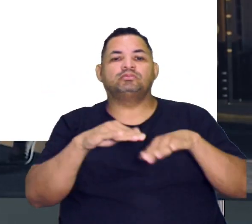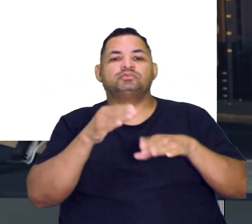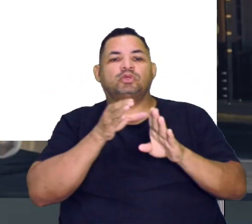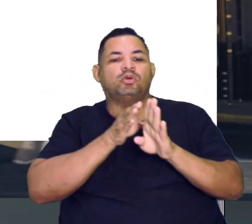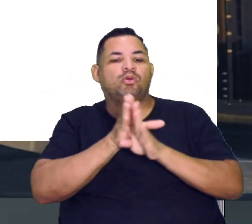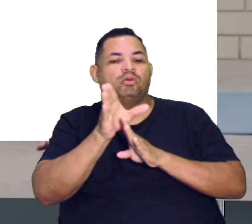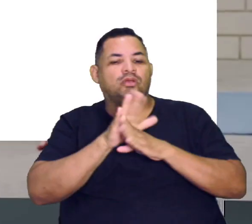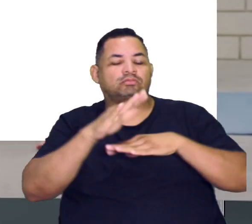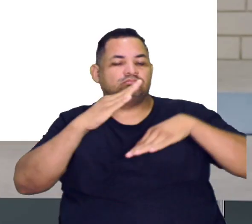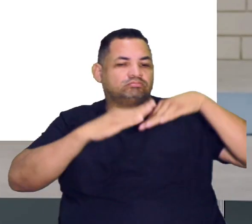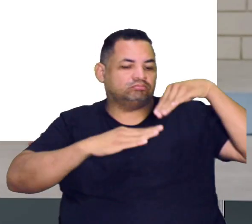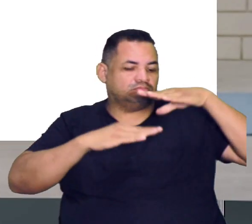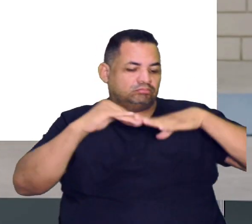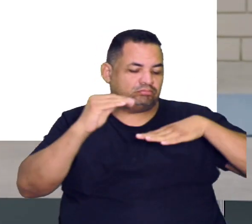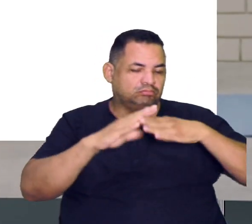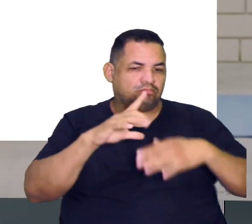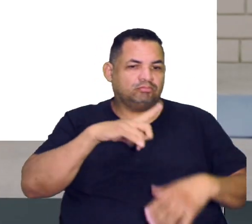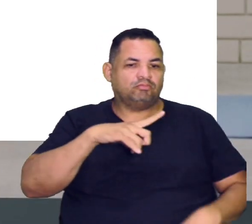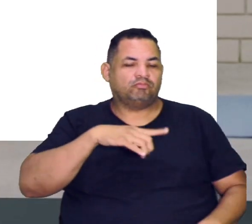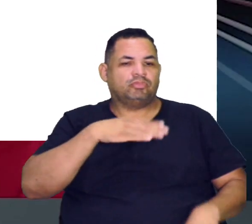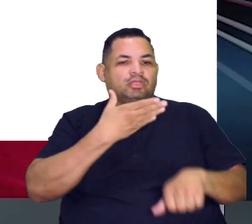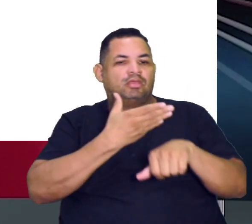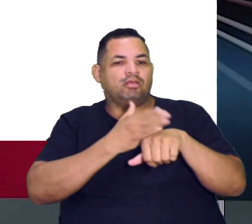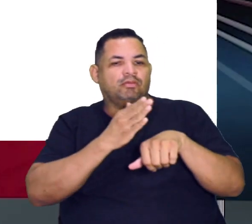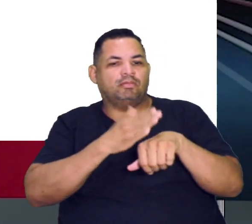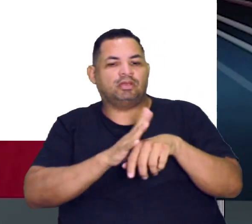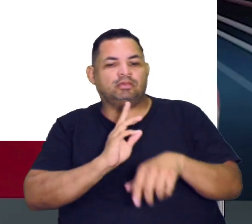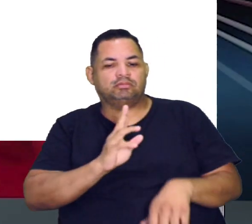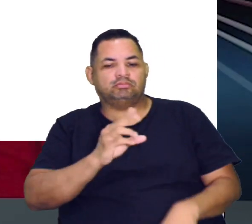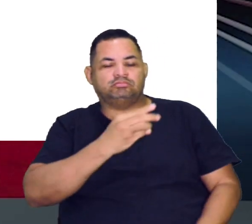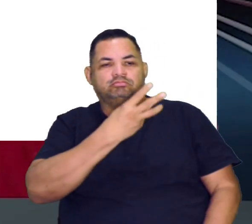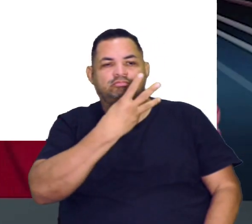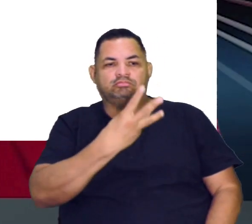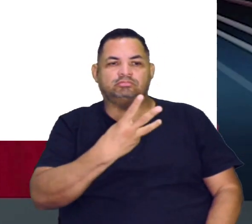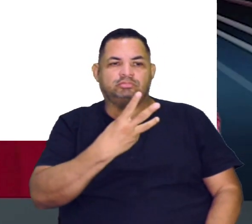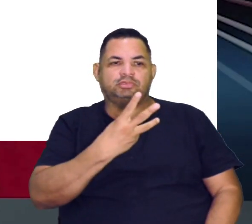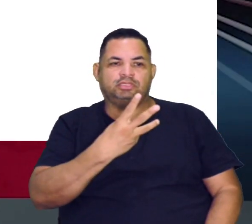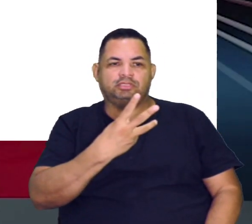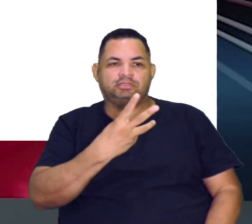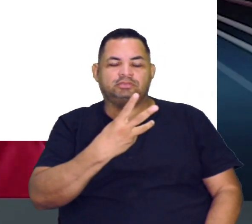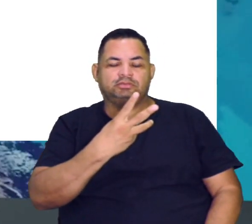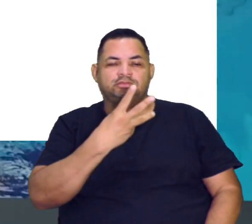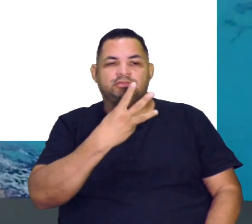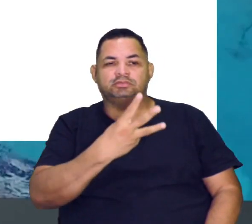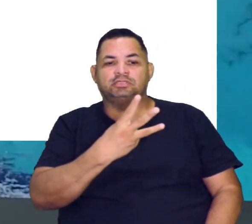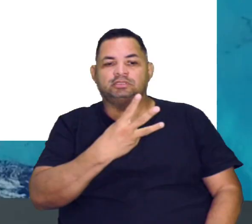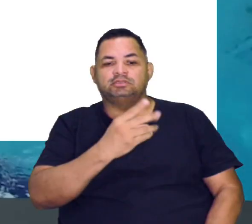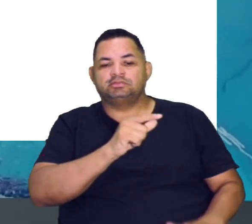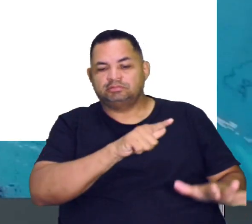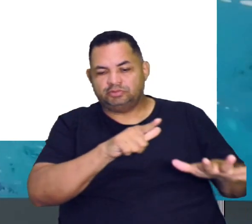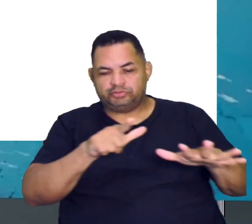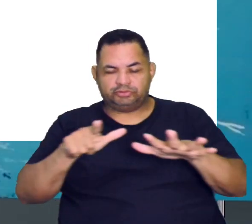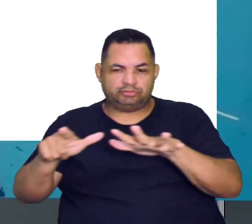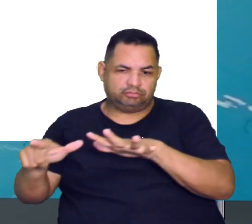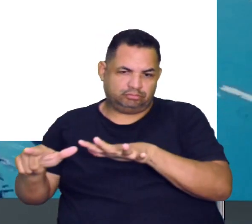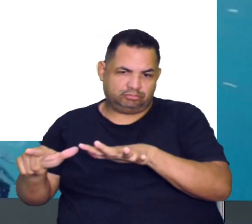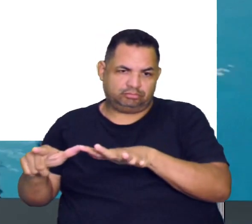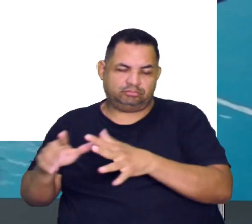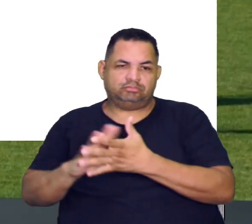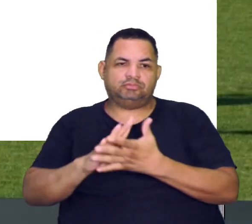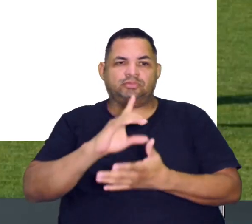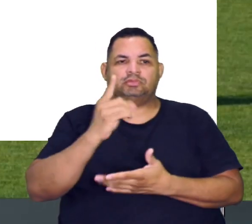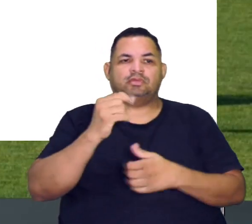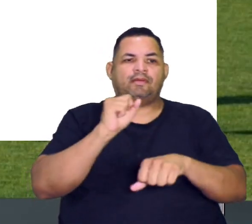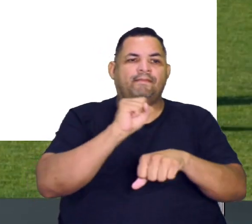orientado pelo profissional, quando você tem aí a prática constante pelo menos 3 vezes por semana, né? Você para